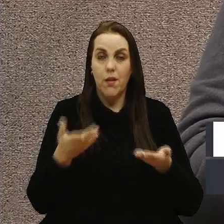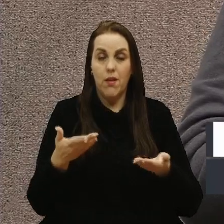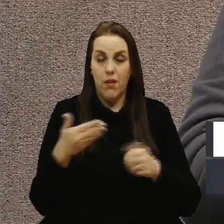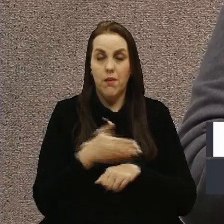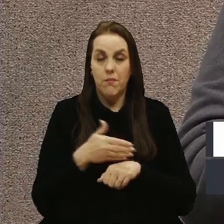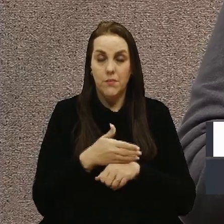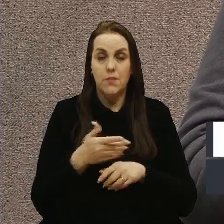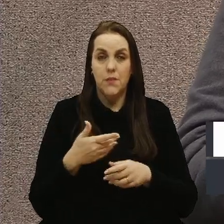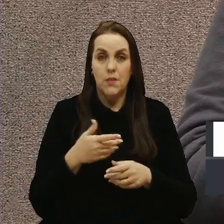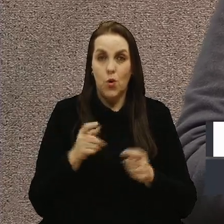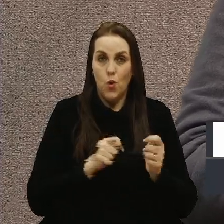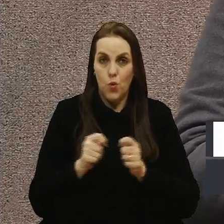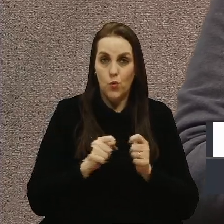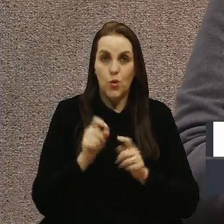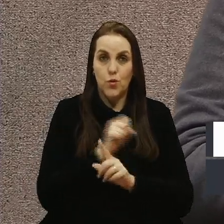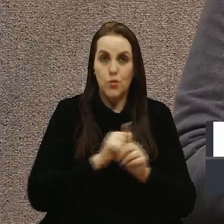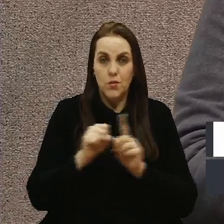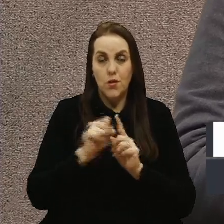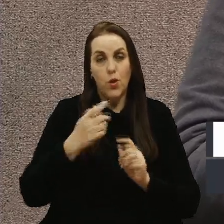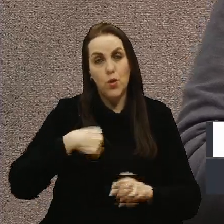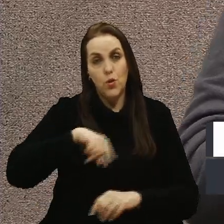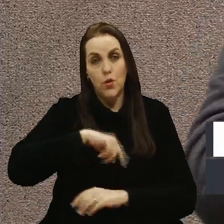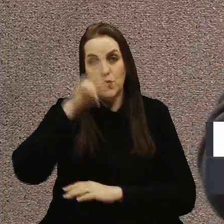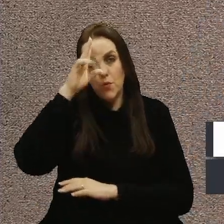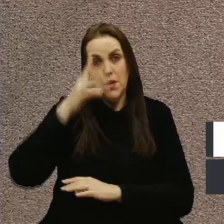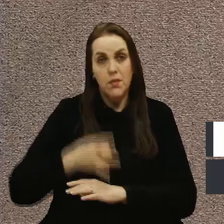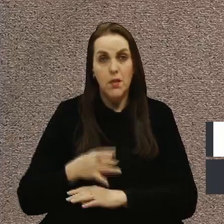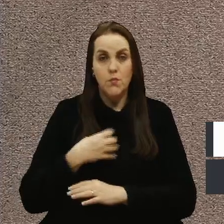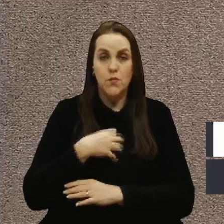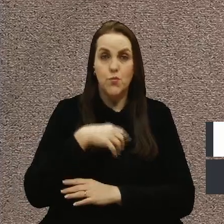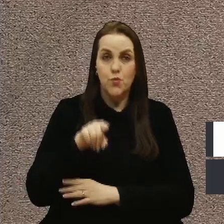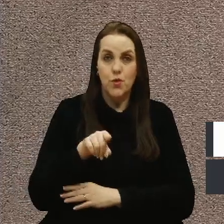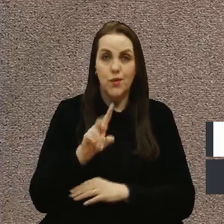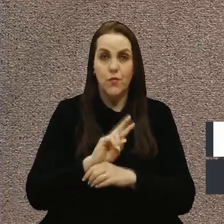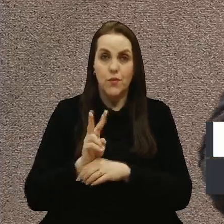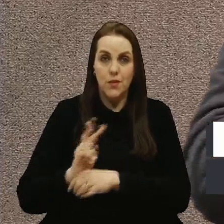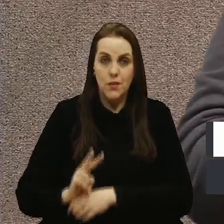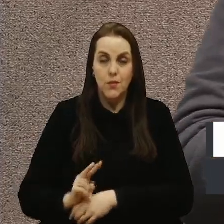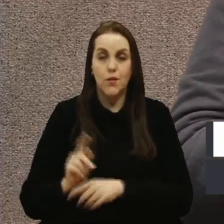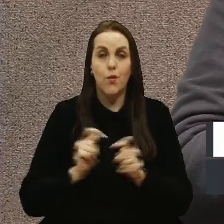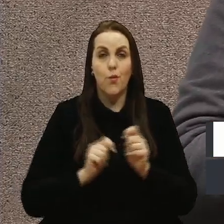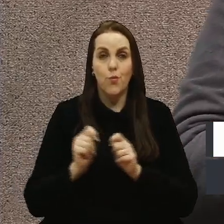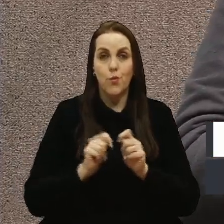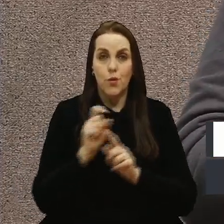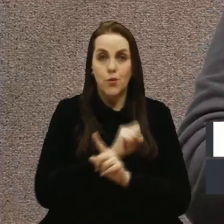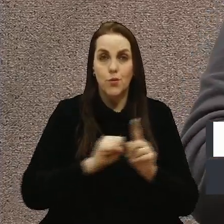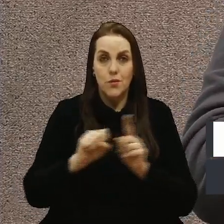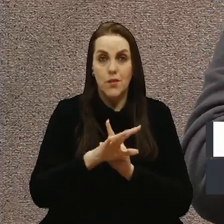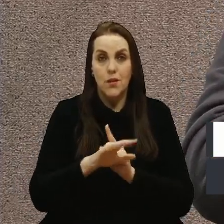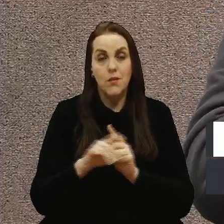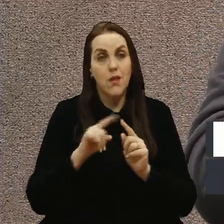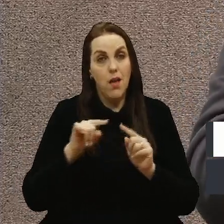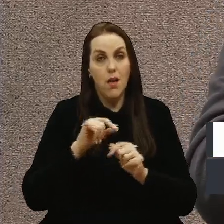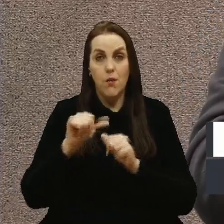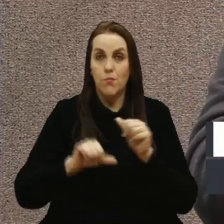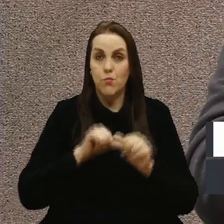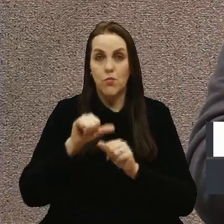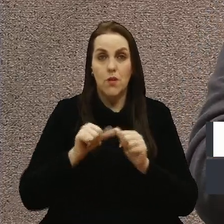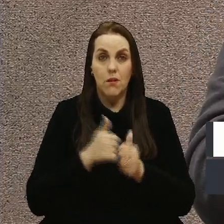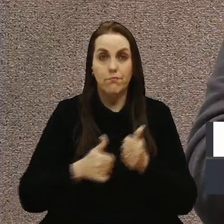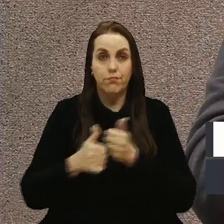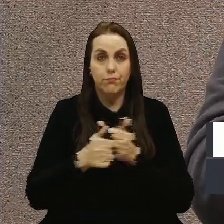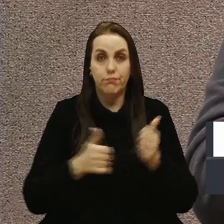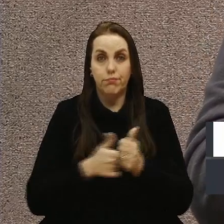controle social, e nós entendemos desta forma a importância dele como instrumento fiscalizatório e de controle social, é necessária alternância. Isso sim é